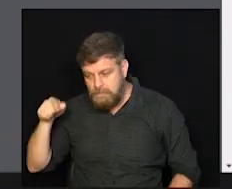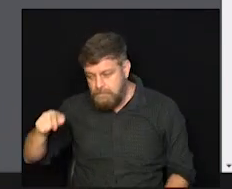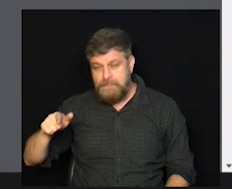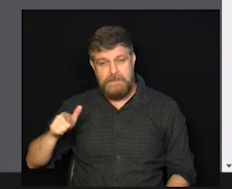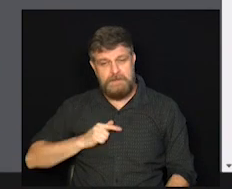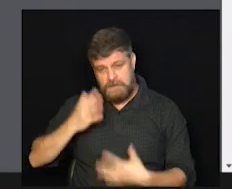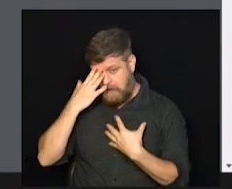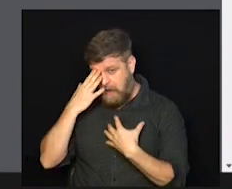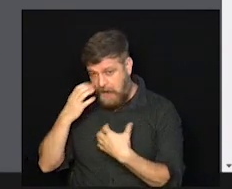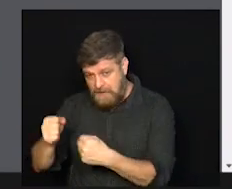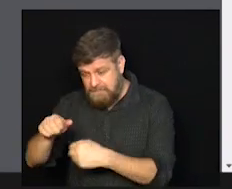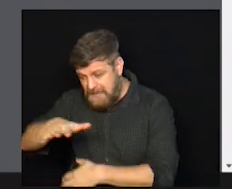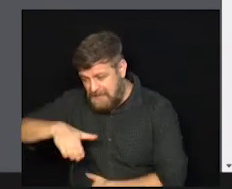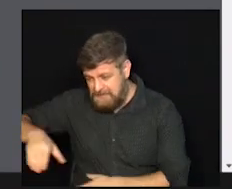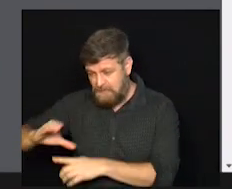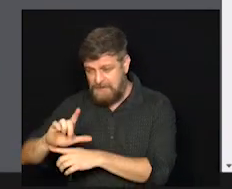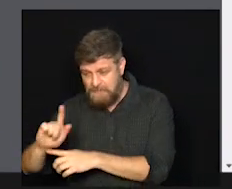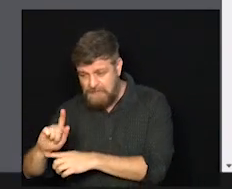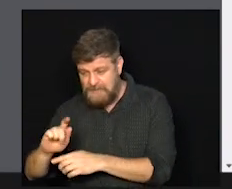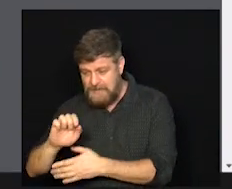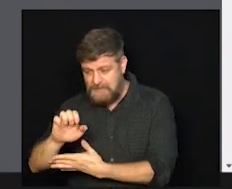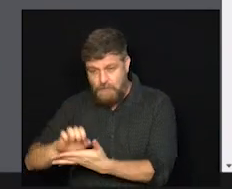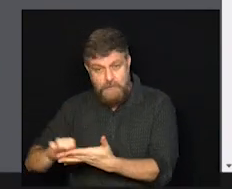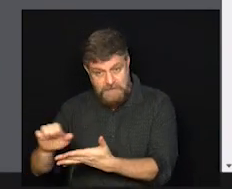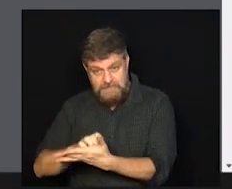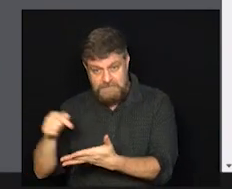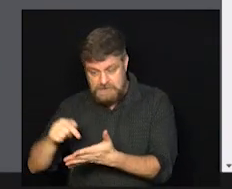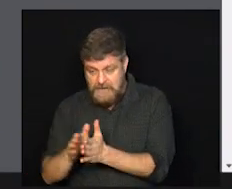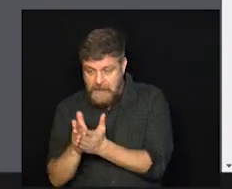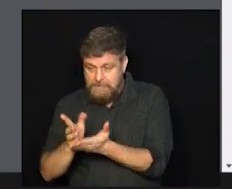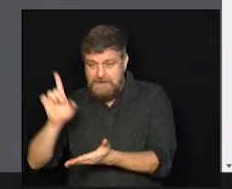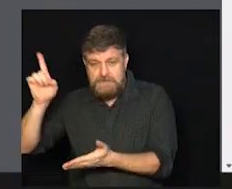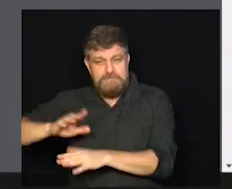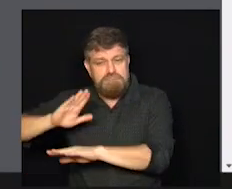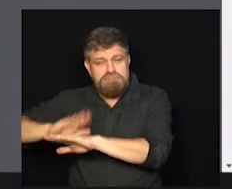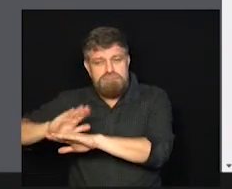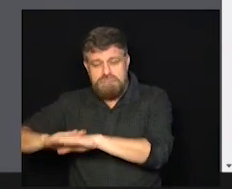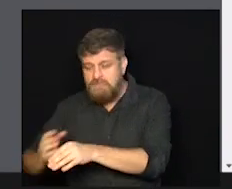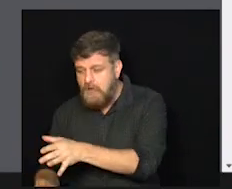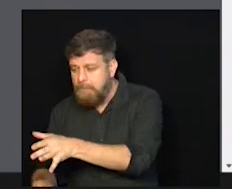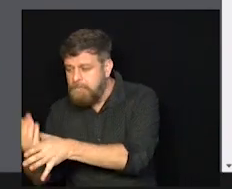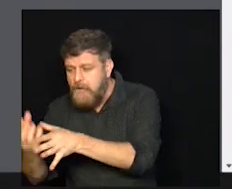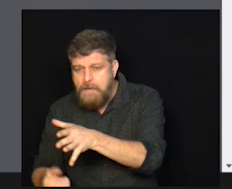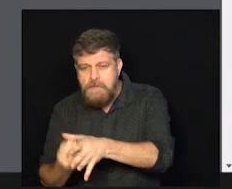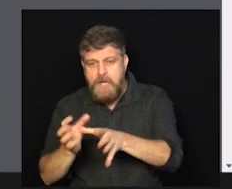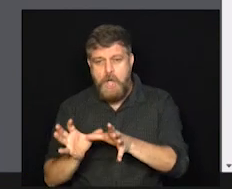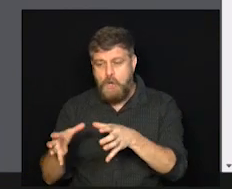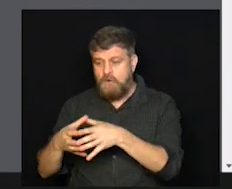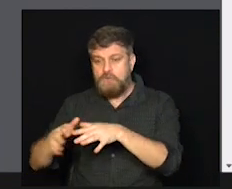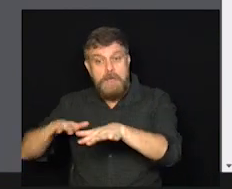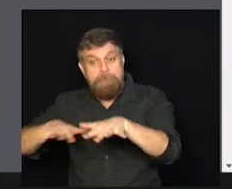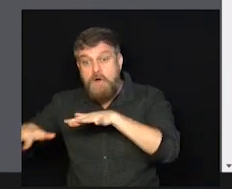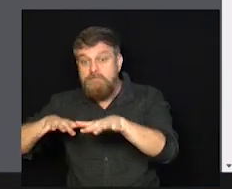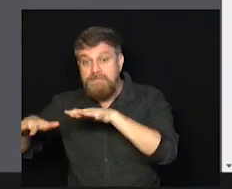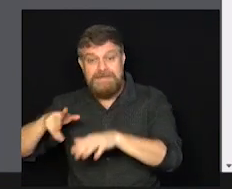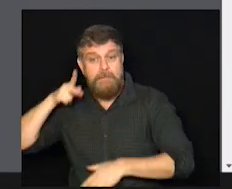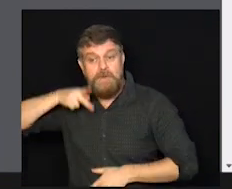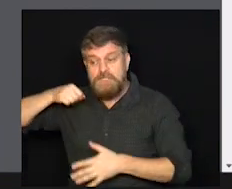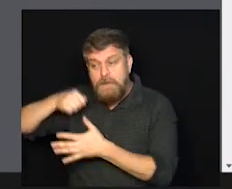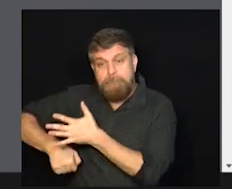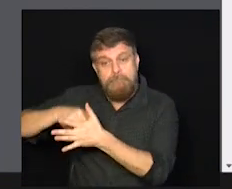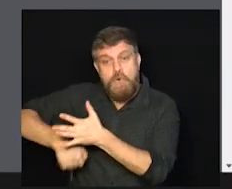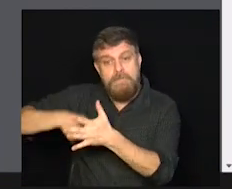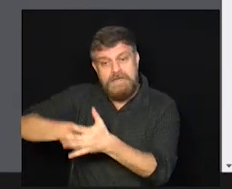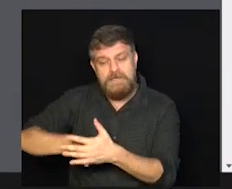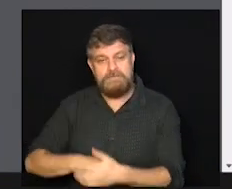fé, a partir da Escritura e da Palavra de Deus, vão fazer grupos de grande atuação política, pública,